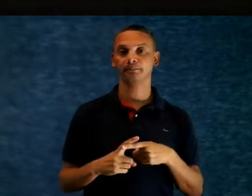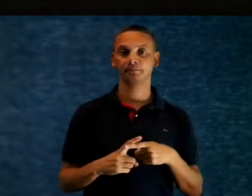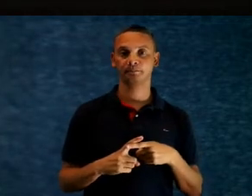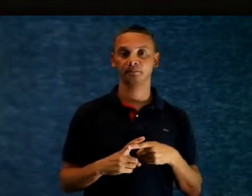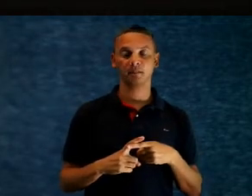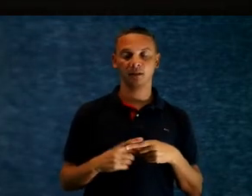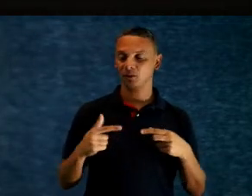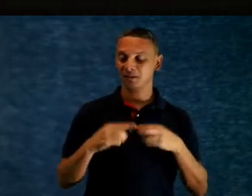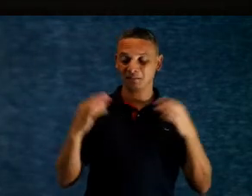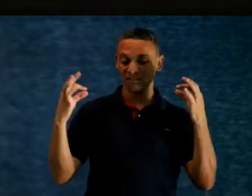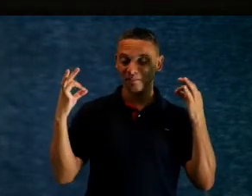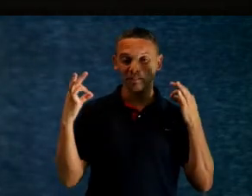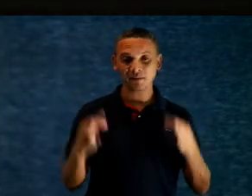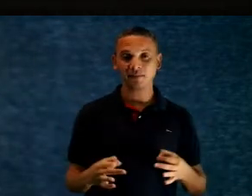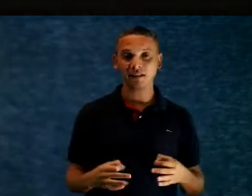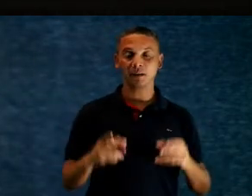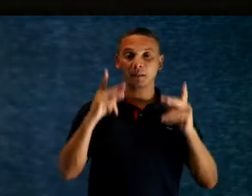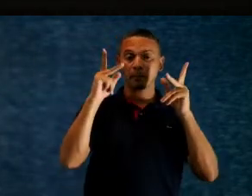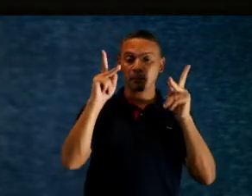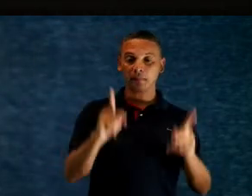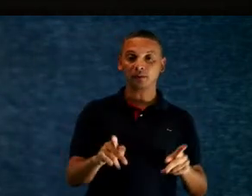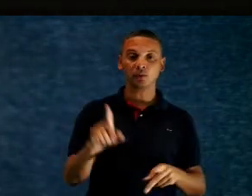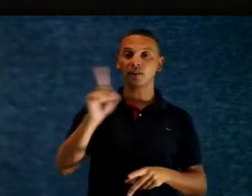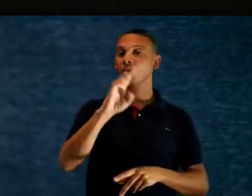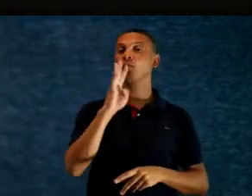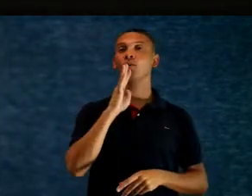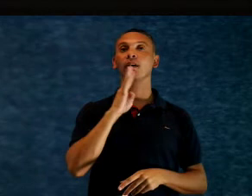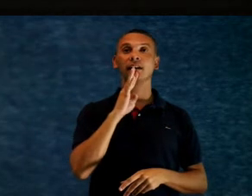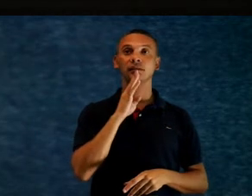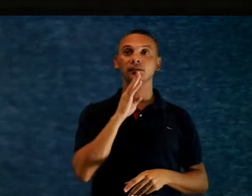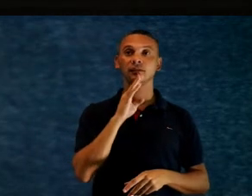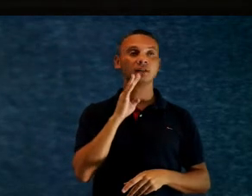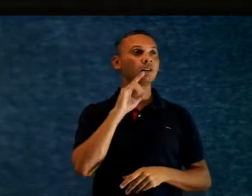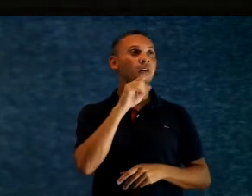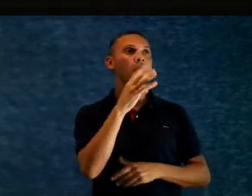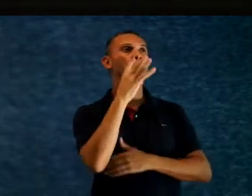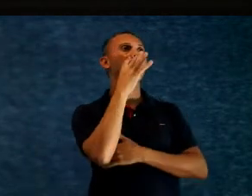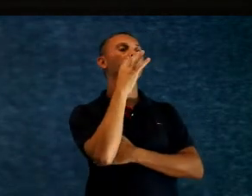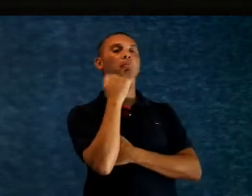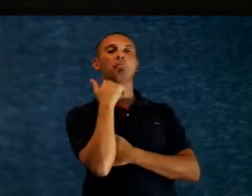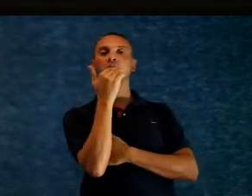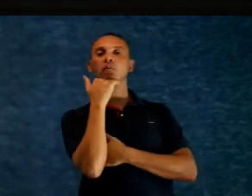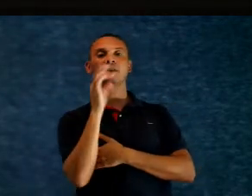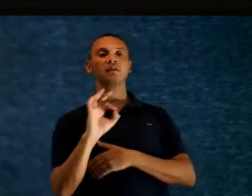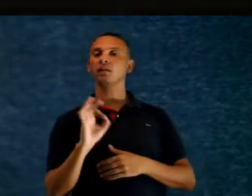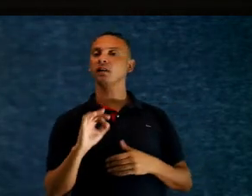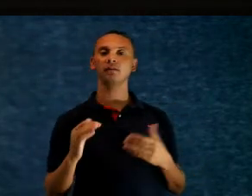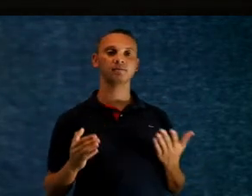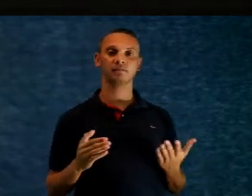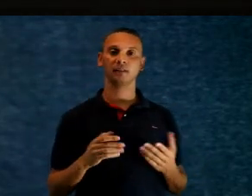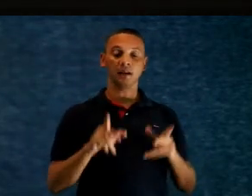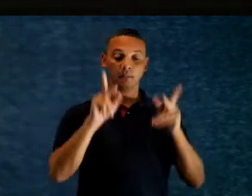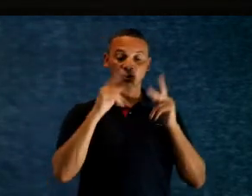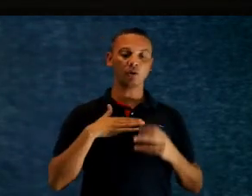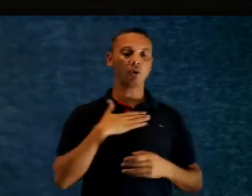Julieta, precisam ler Maria Julieta, precisam conhecer. E eu tenho certeza que todas as pessoas que têm um primeiro contato com a escritora